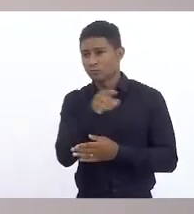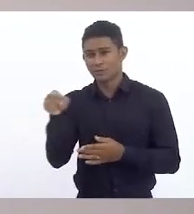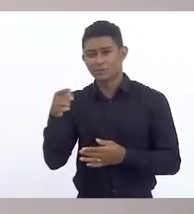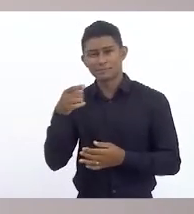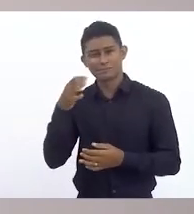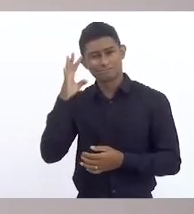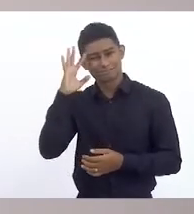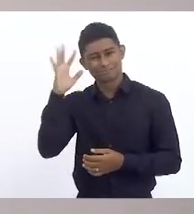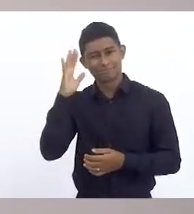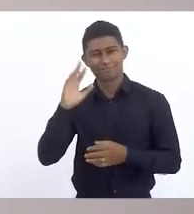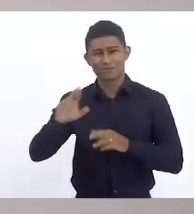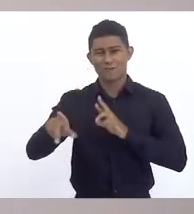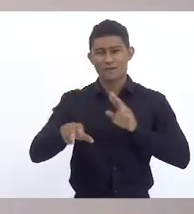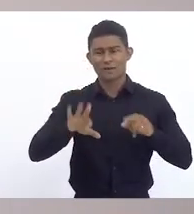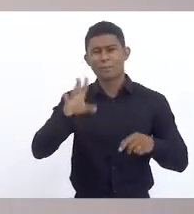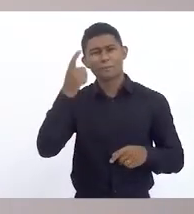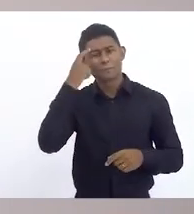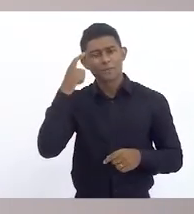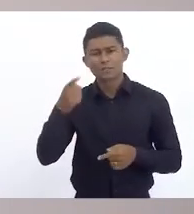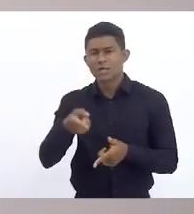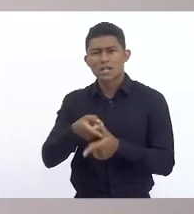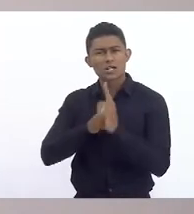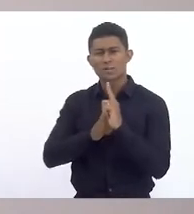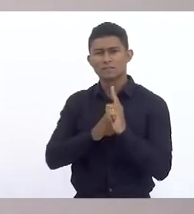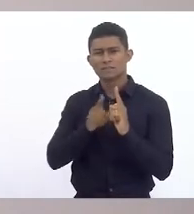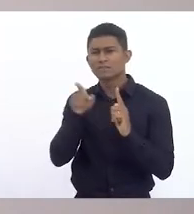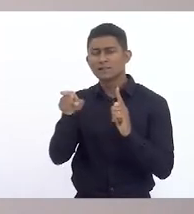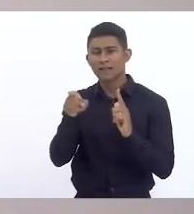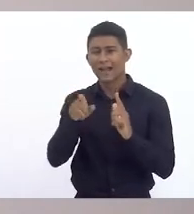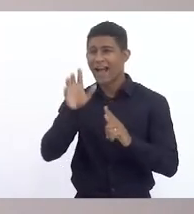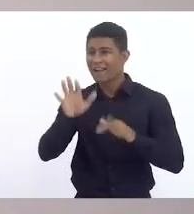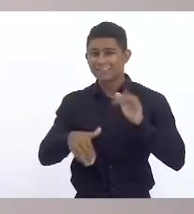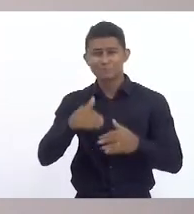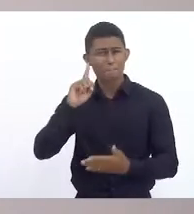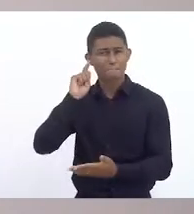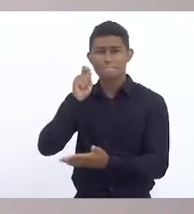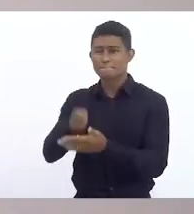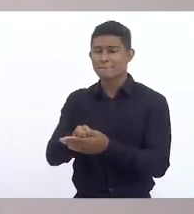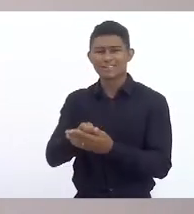Quanto desta dívida, na minha opinião,